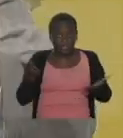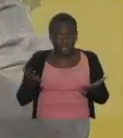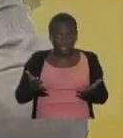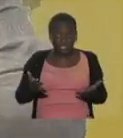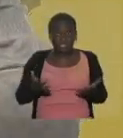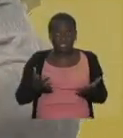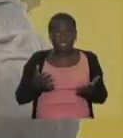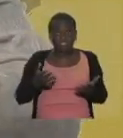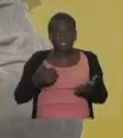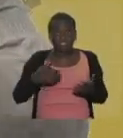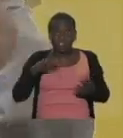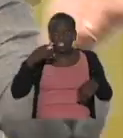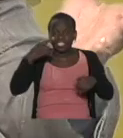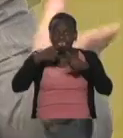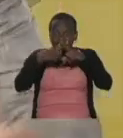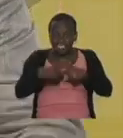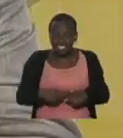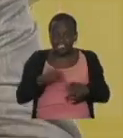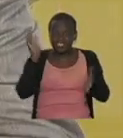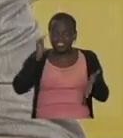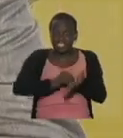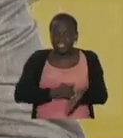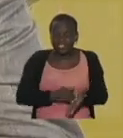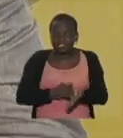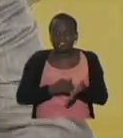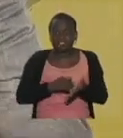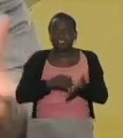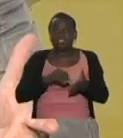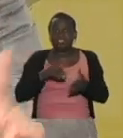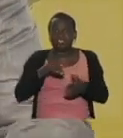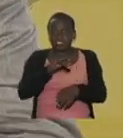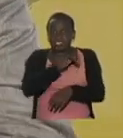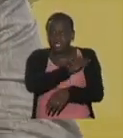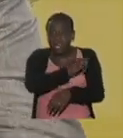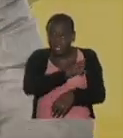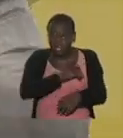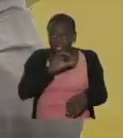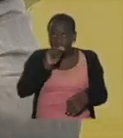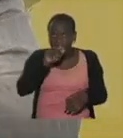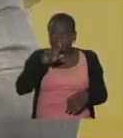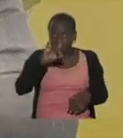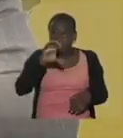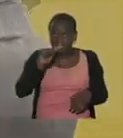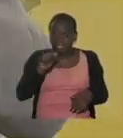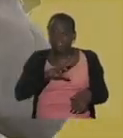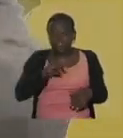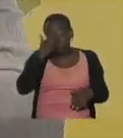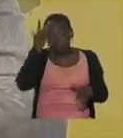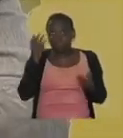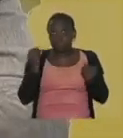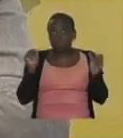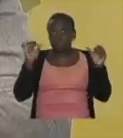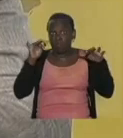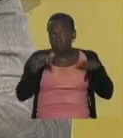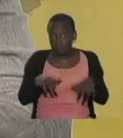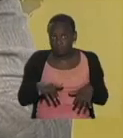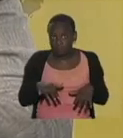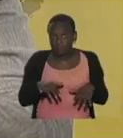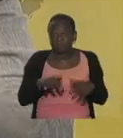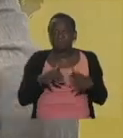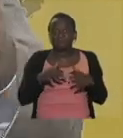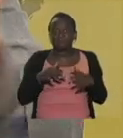semana que nós estamos em em época de finais de de do do campeonato carioca Com certeza teremos grandes públicos no